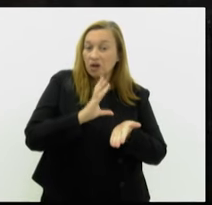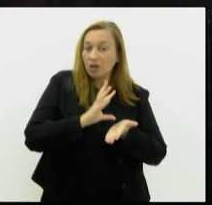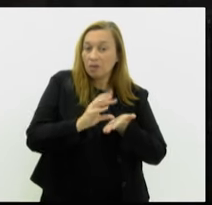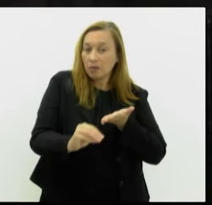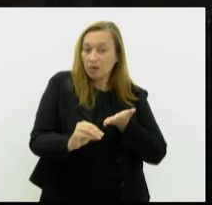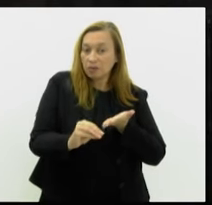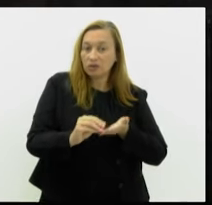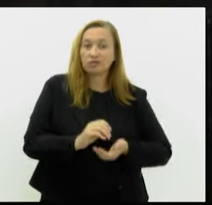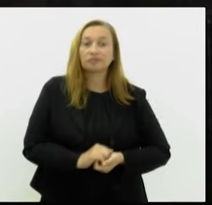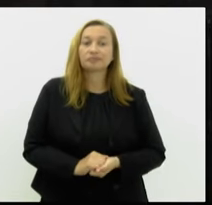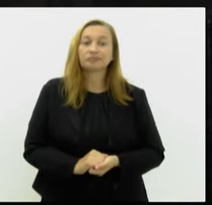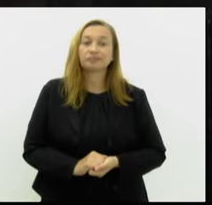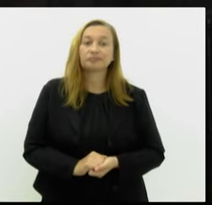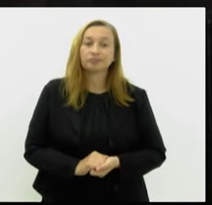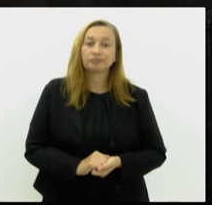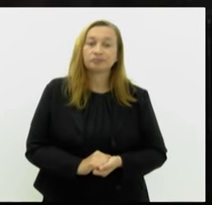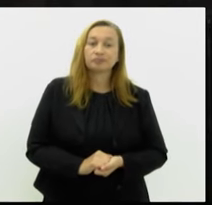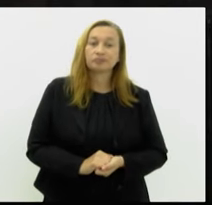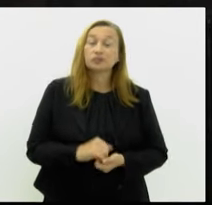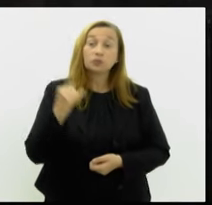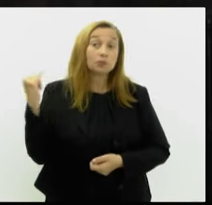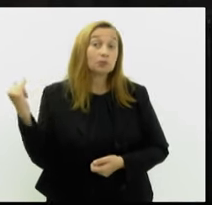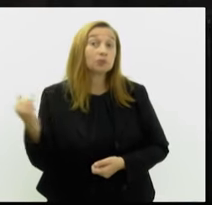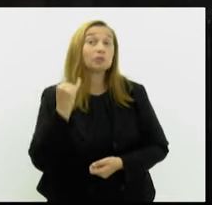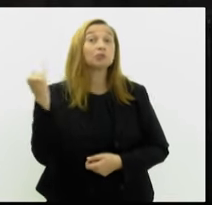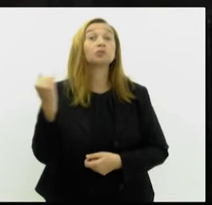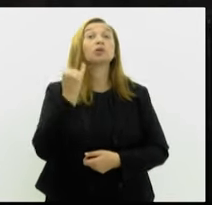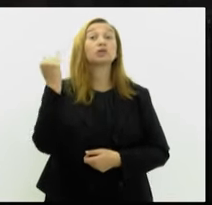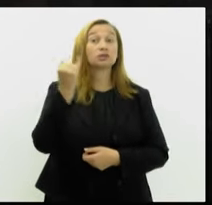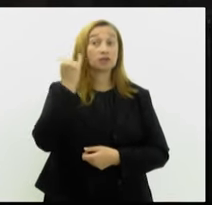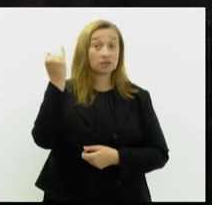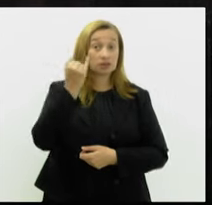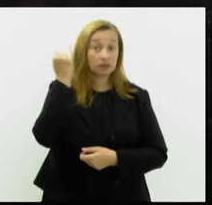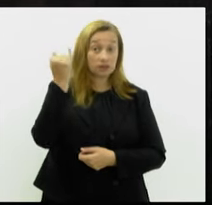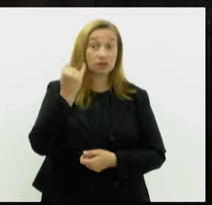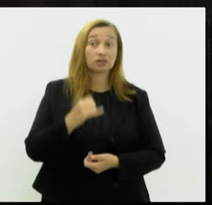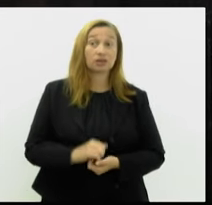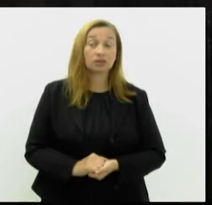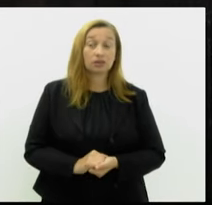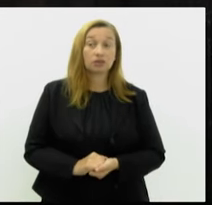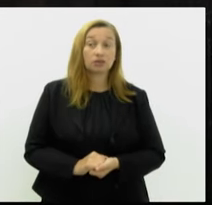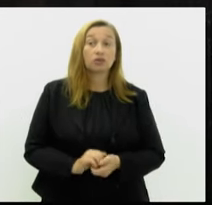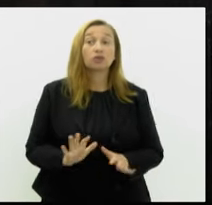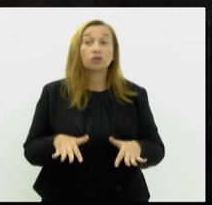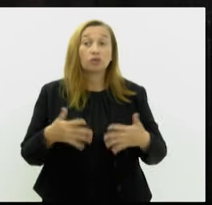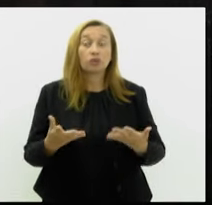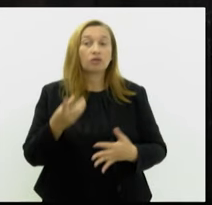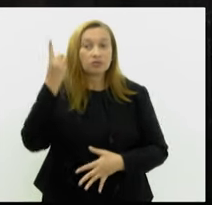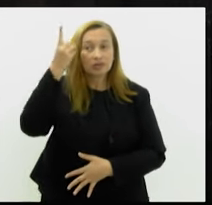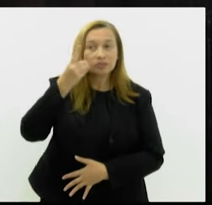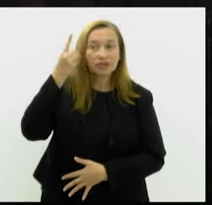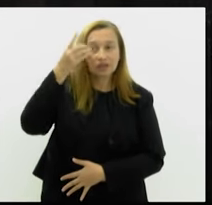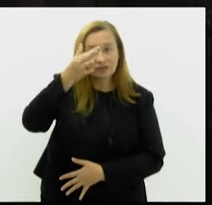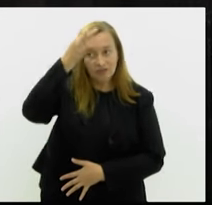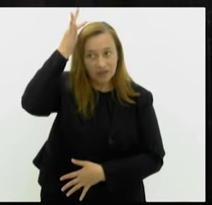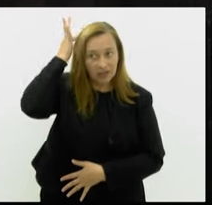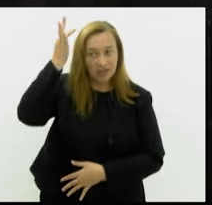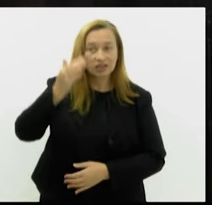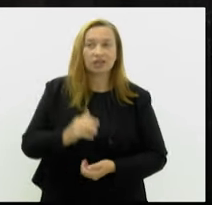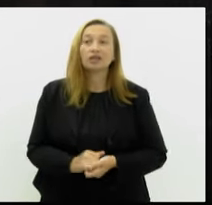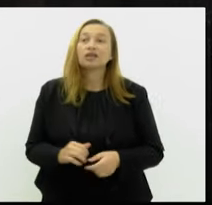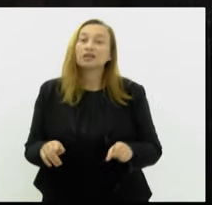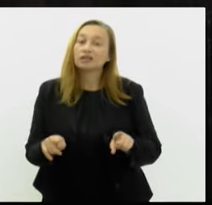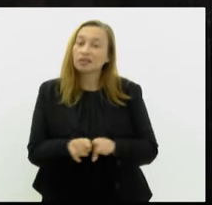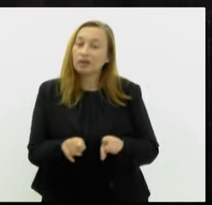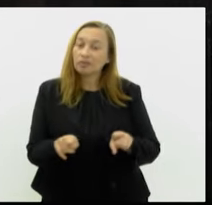de extrema importância, do qual o deputado Fred Pacheco, também